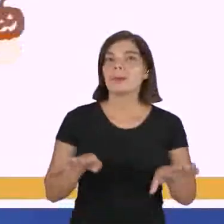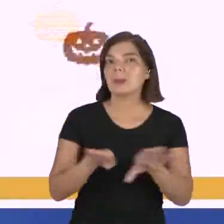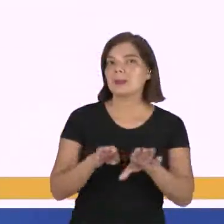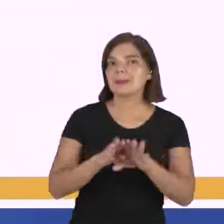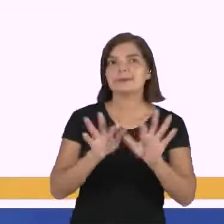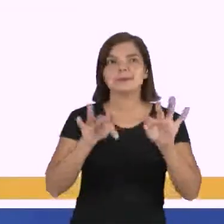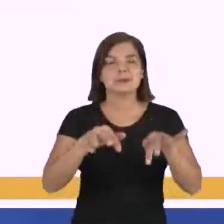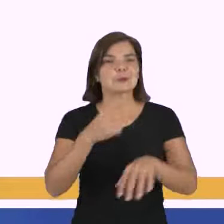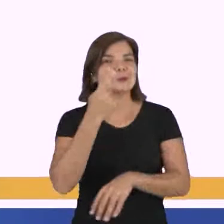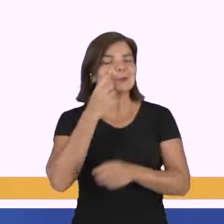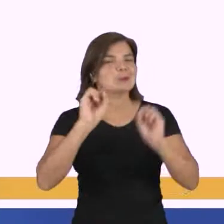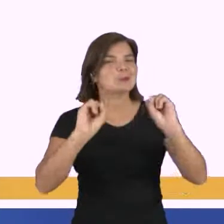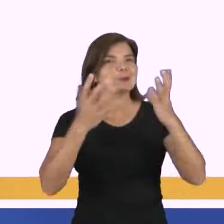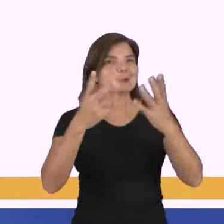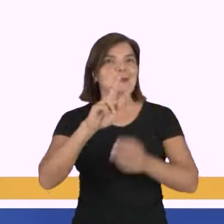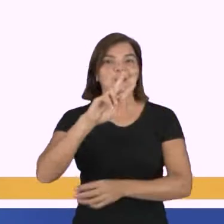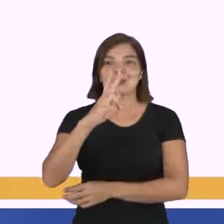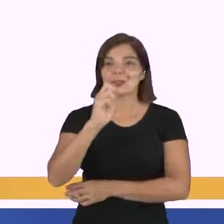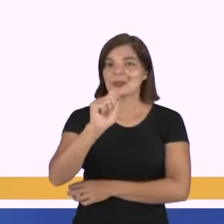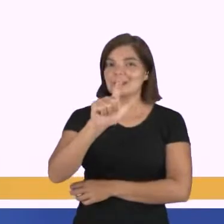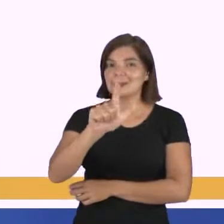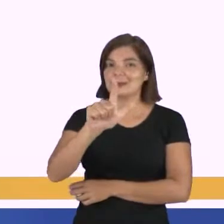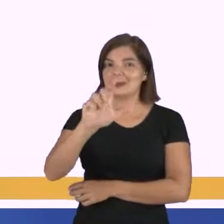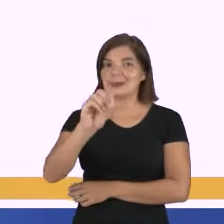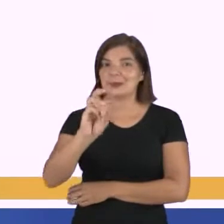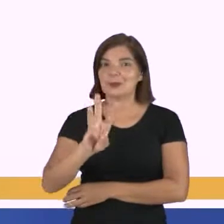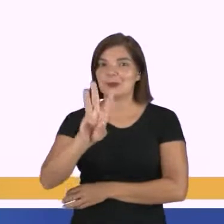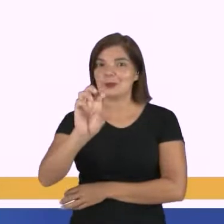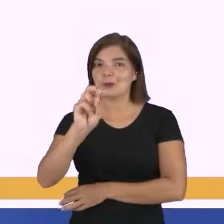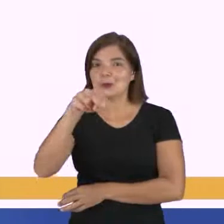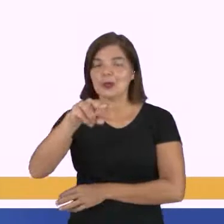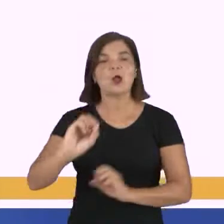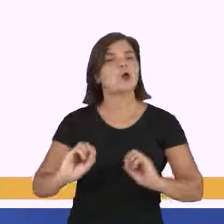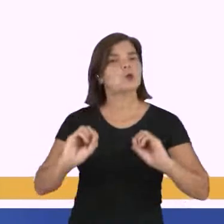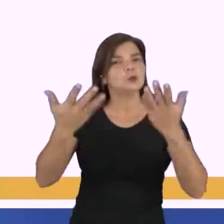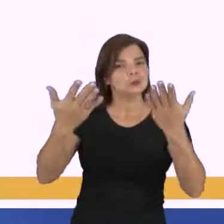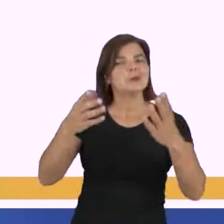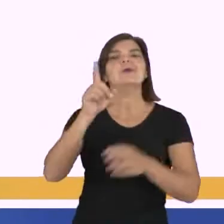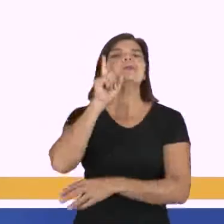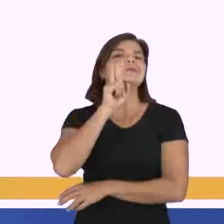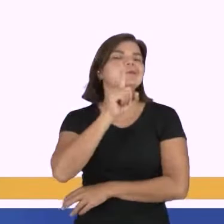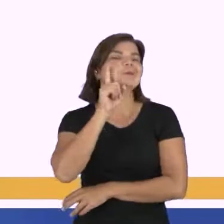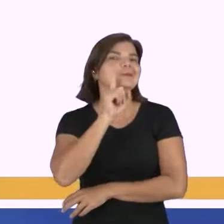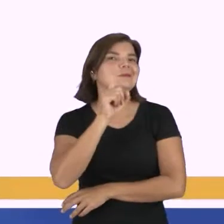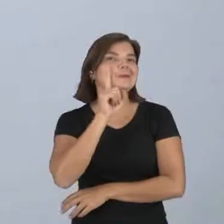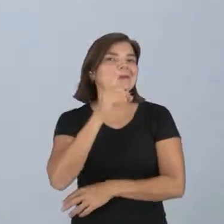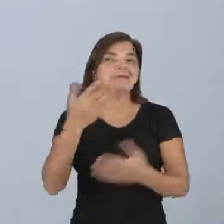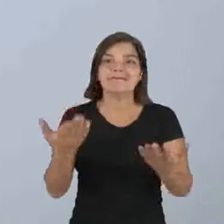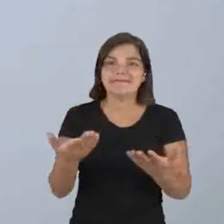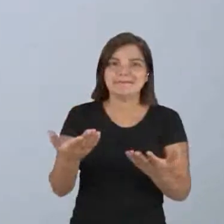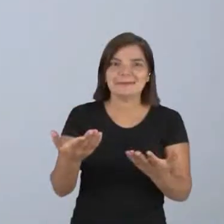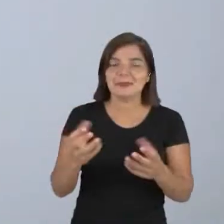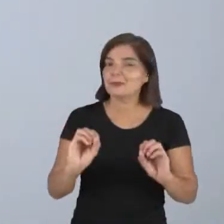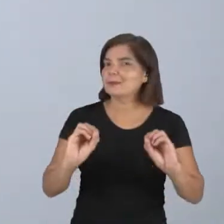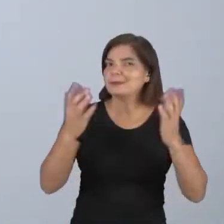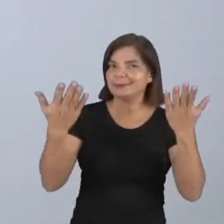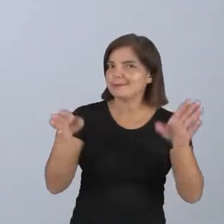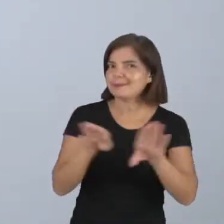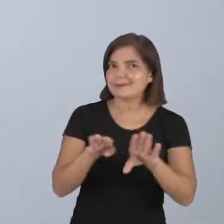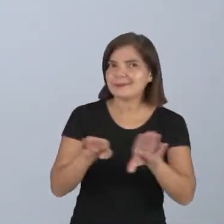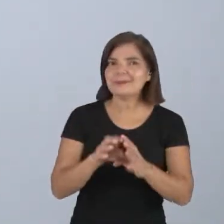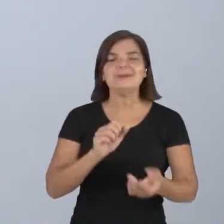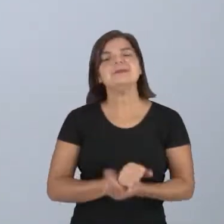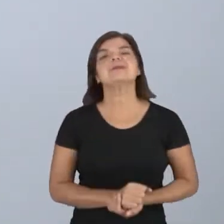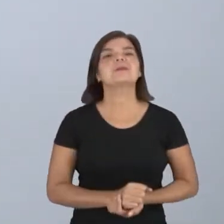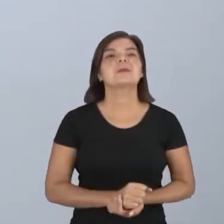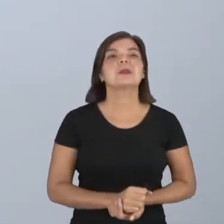E, por último, vamos falar sobre o Halloween. Falar de comemorações dos Estados Unidos sem falar do Halloween não é comemoração, né?